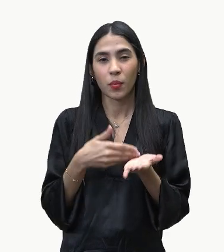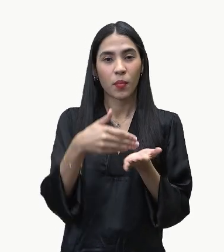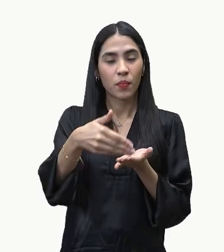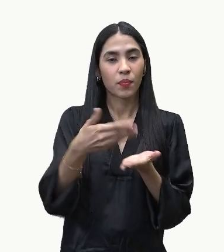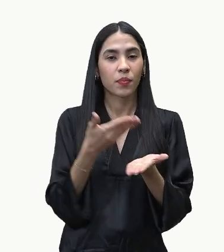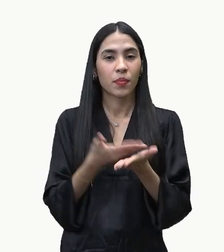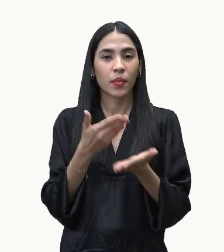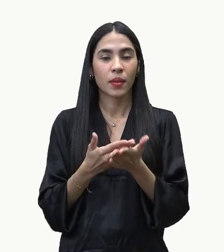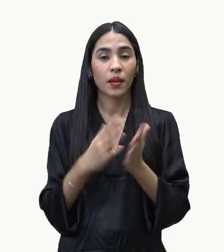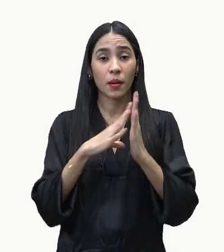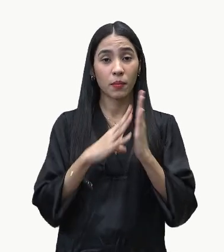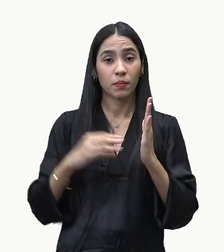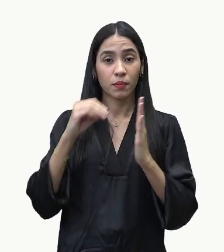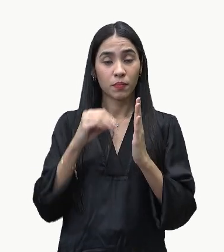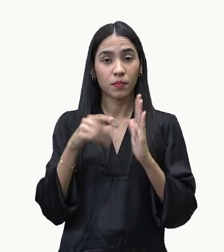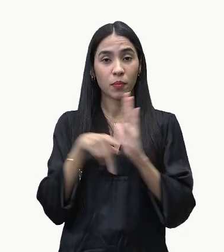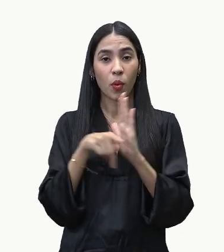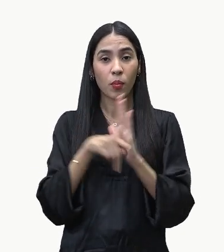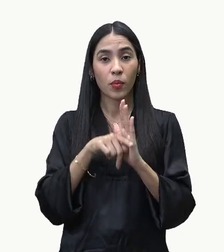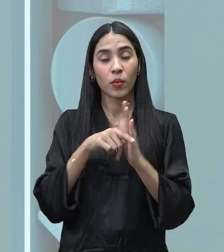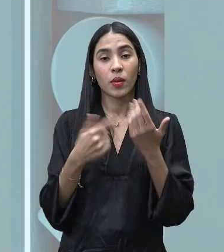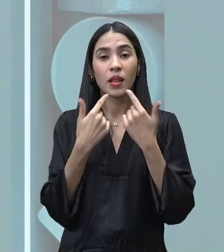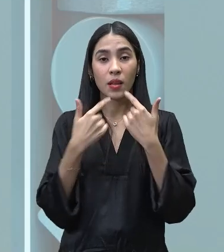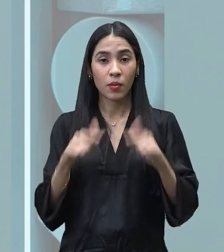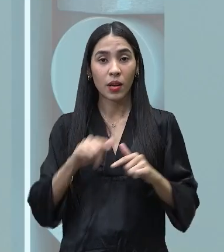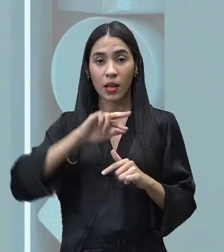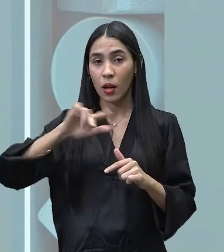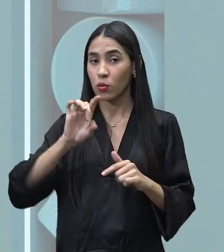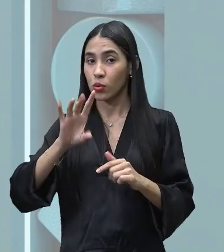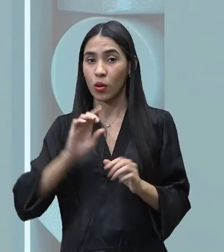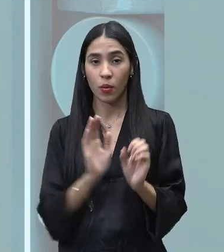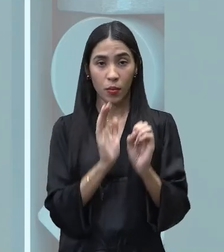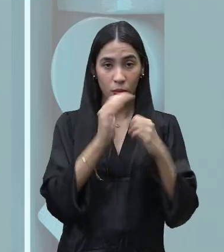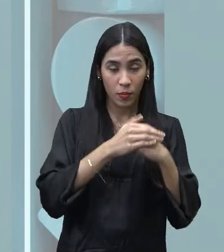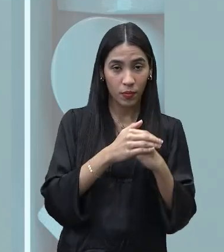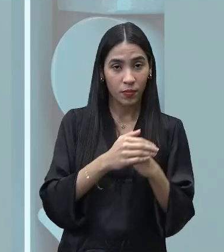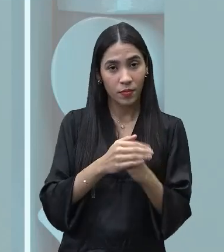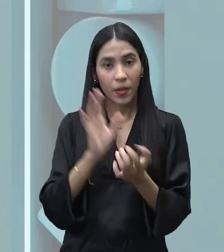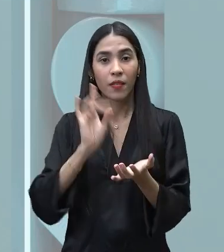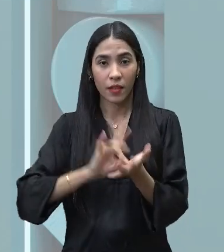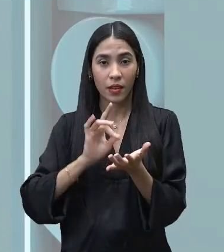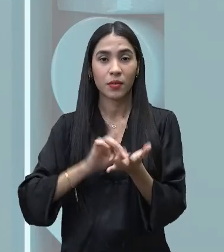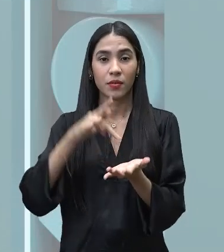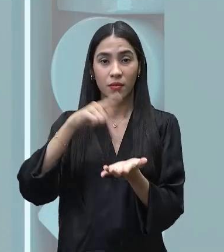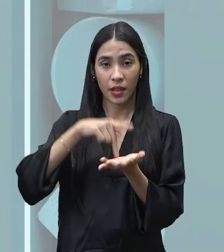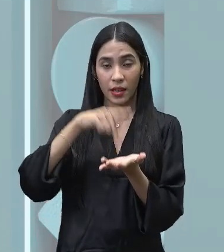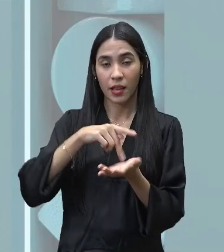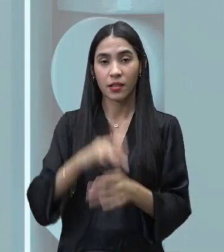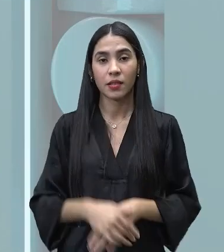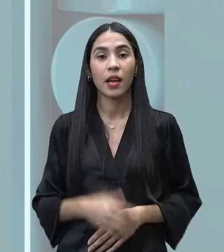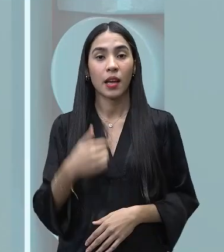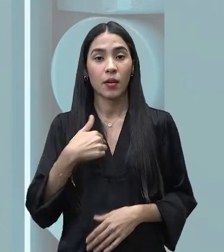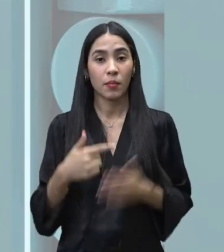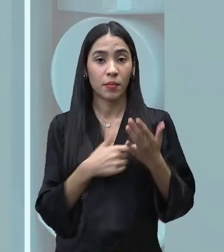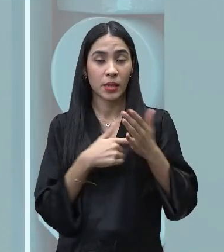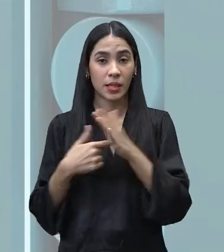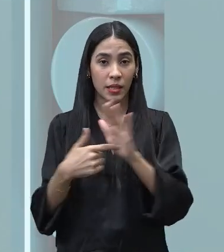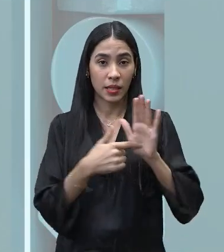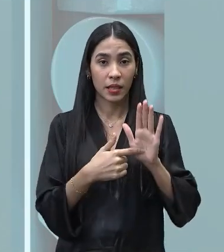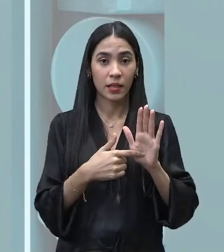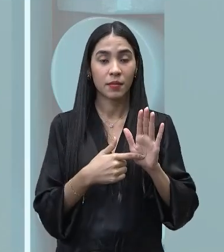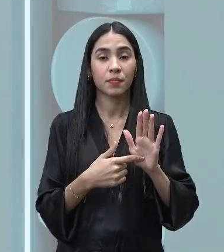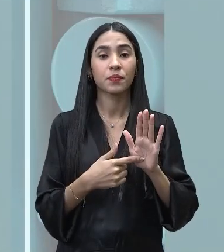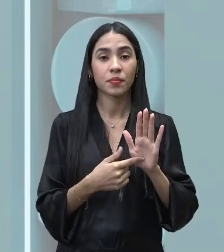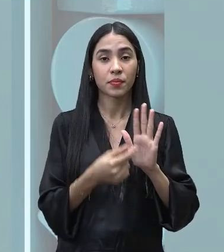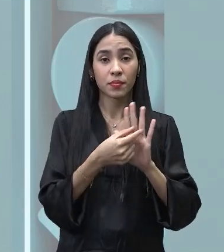aula que as figuras não são apenas para fazer omissão, e realmente não são. Apresentei para vocês a